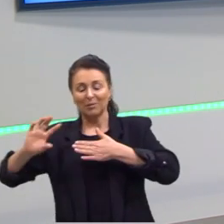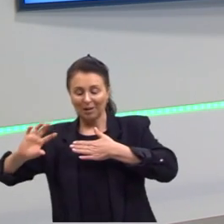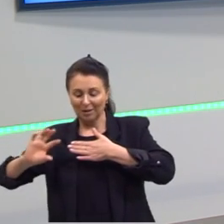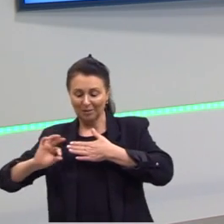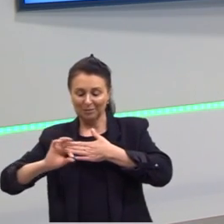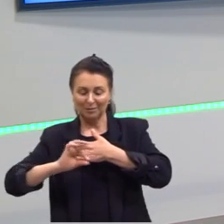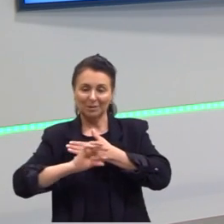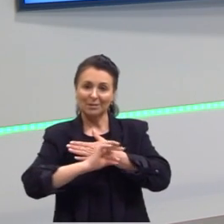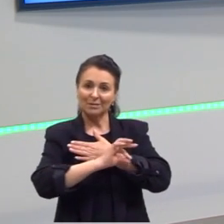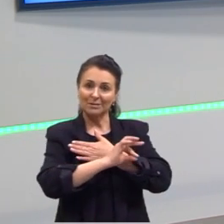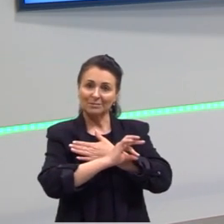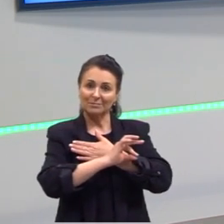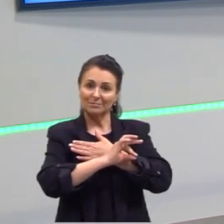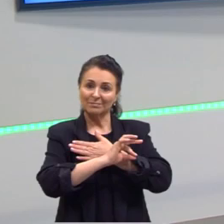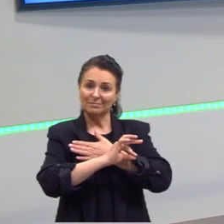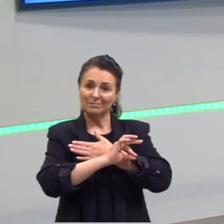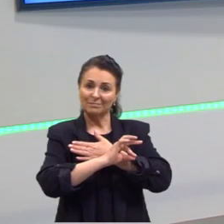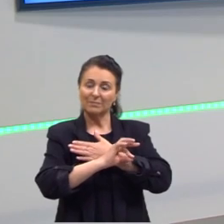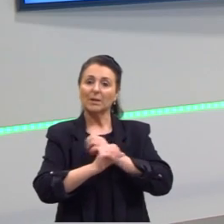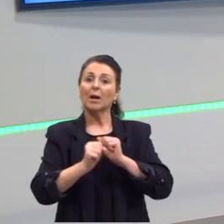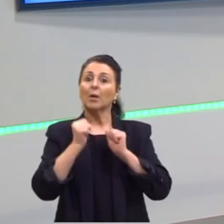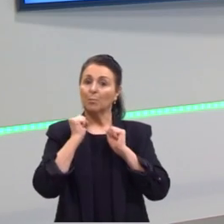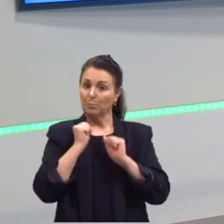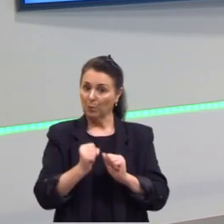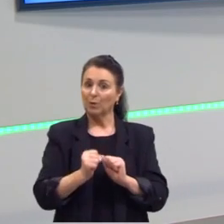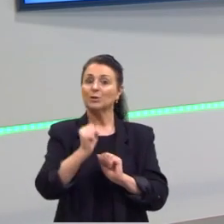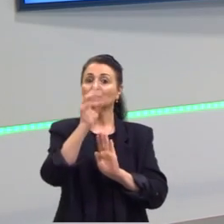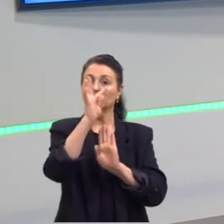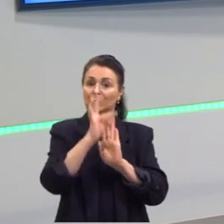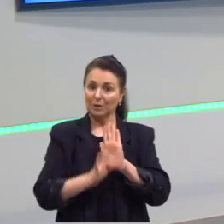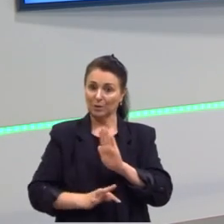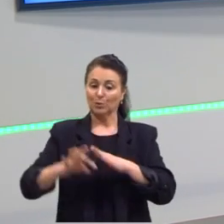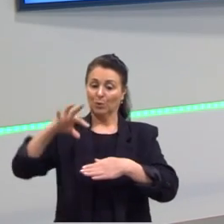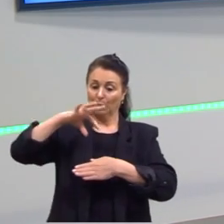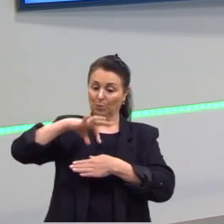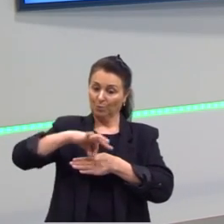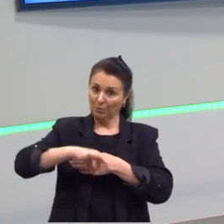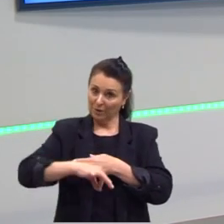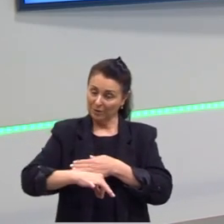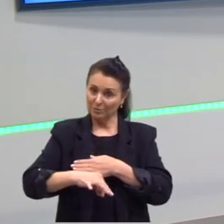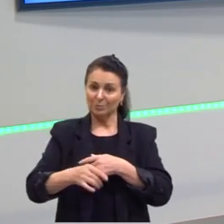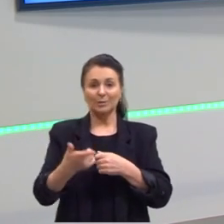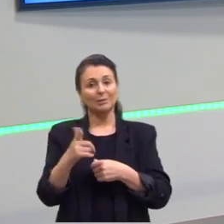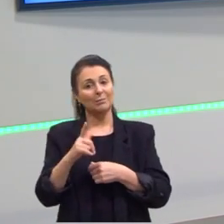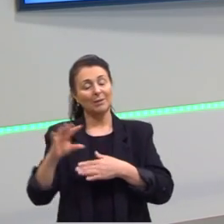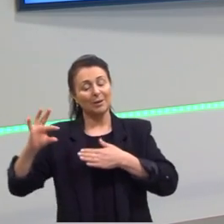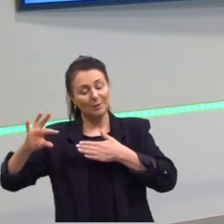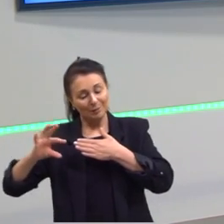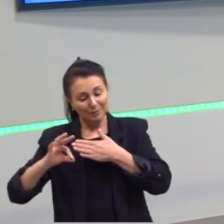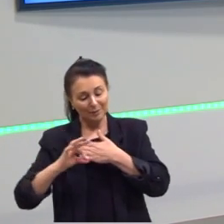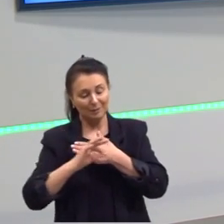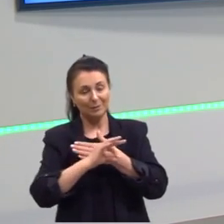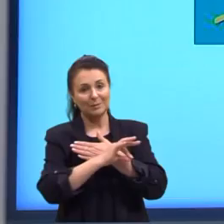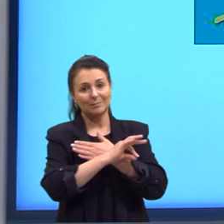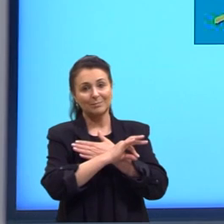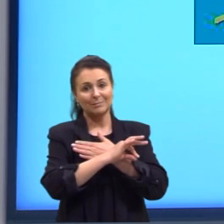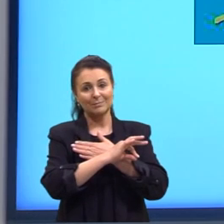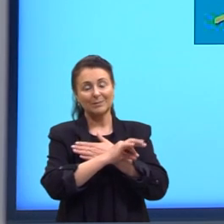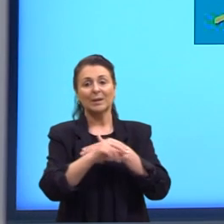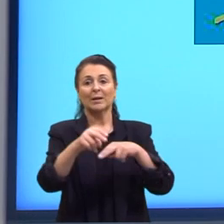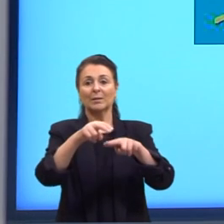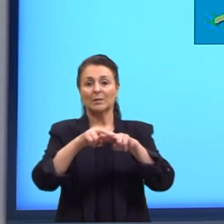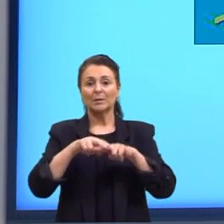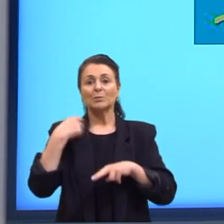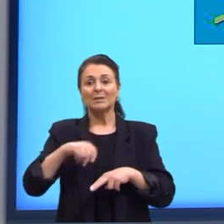então sim é possível a gente tem um texto coeso e ele não ter coerência E para